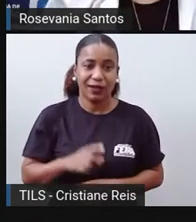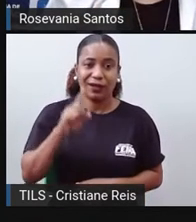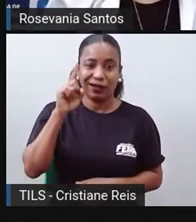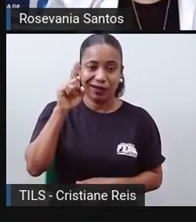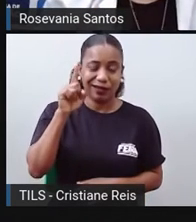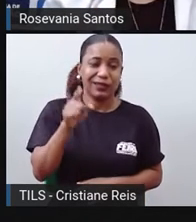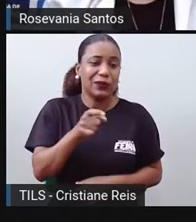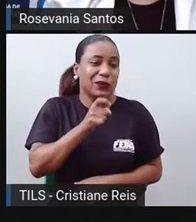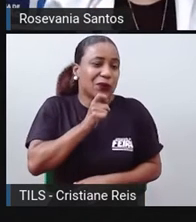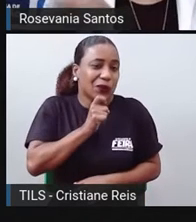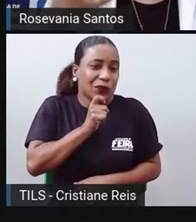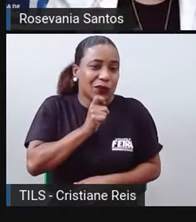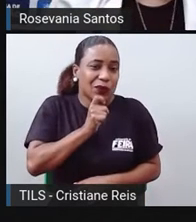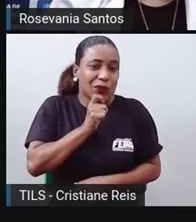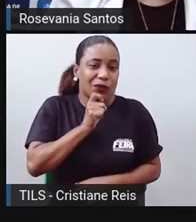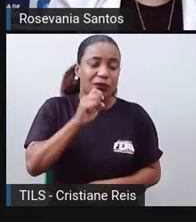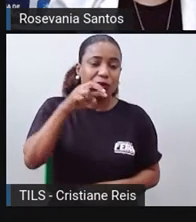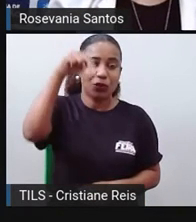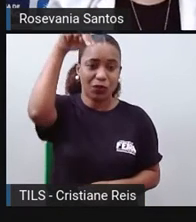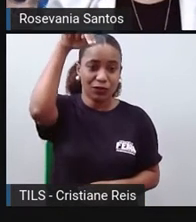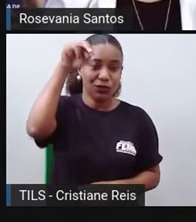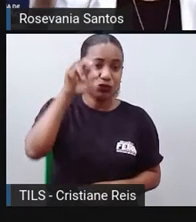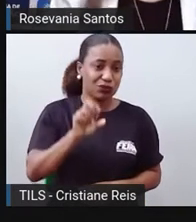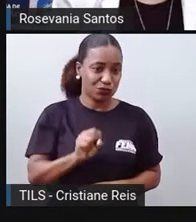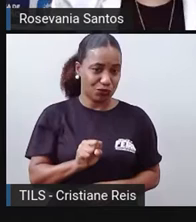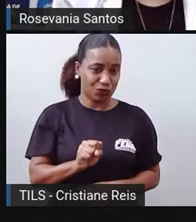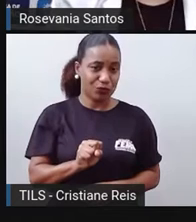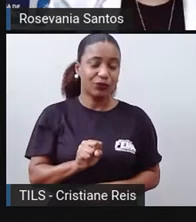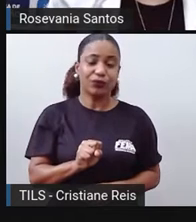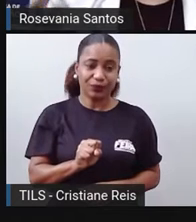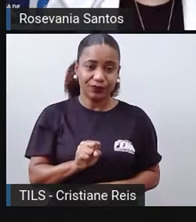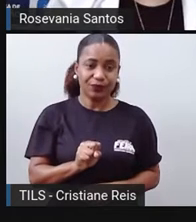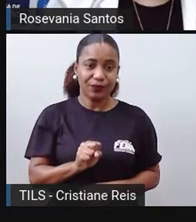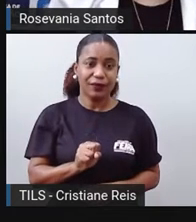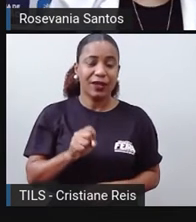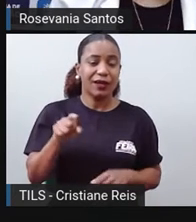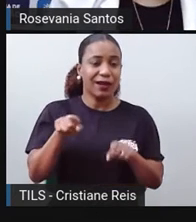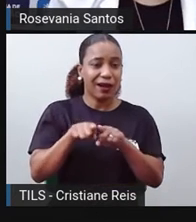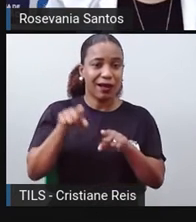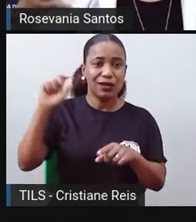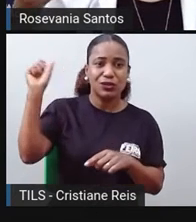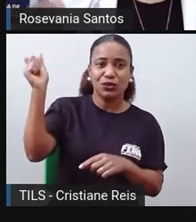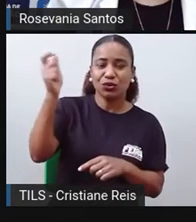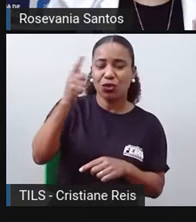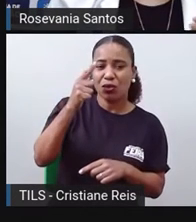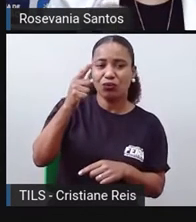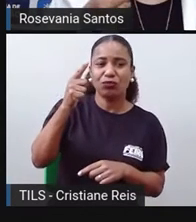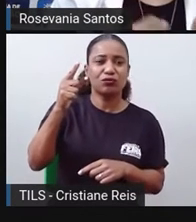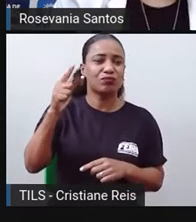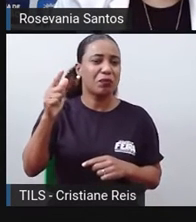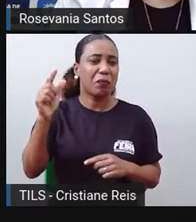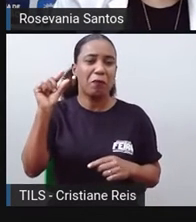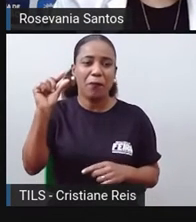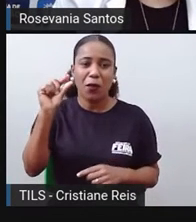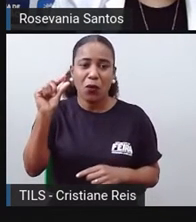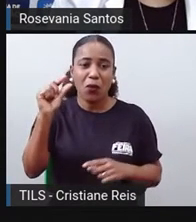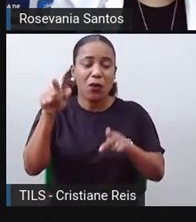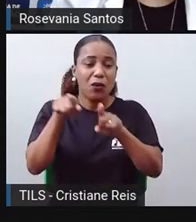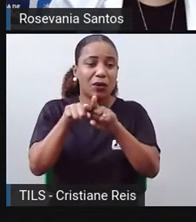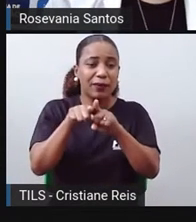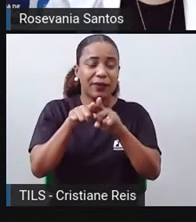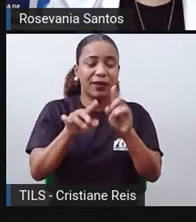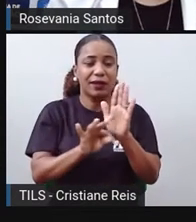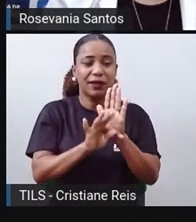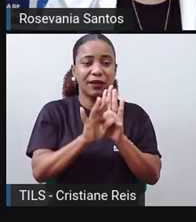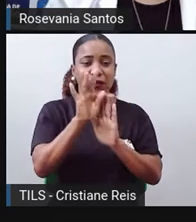nos extremos, né, tanto o extremo norte quanto o extremo sul. A quantidade de insolação é pouca, as temperaturas são baixas o ano